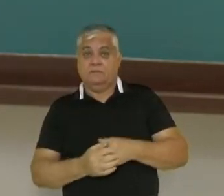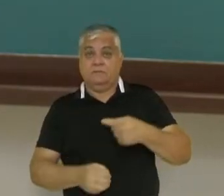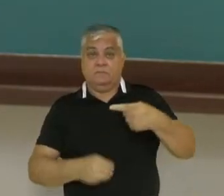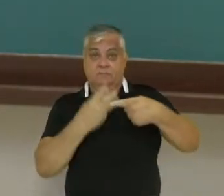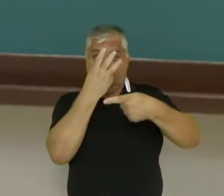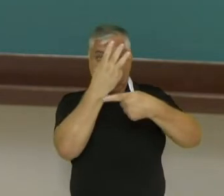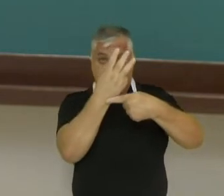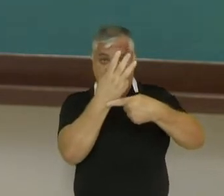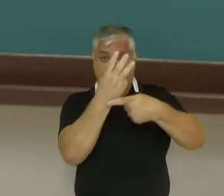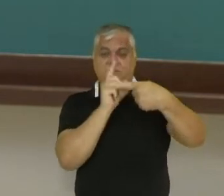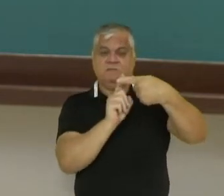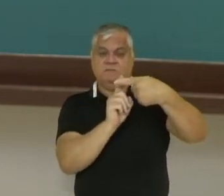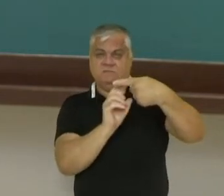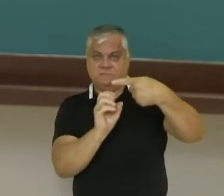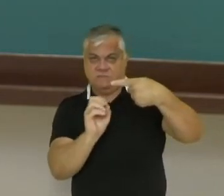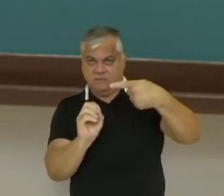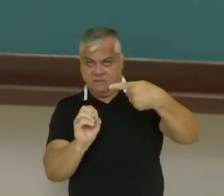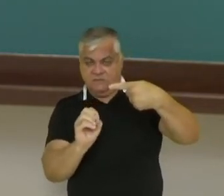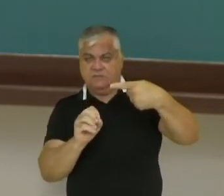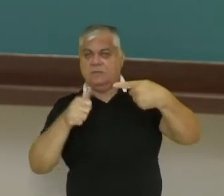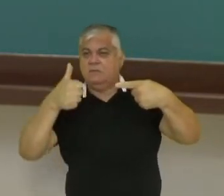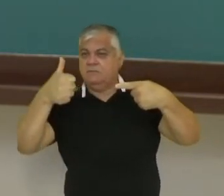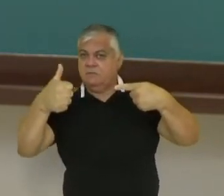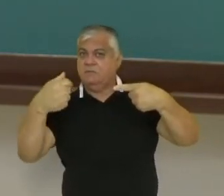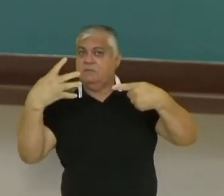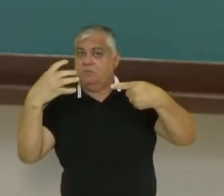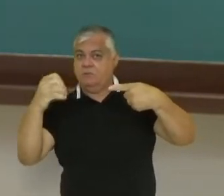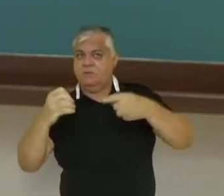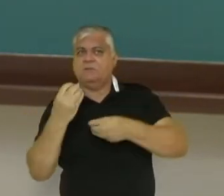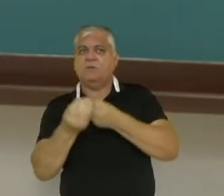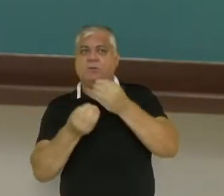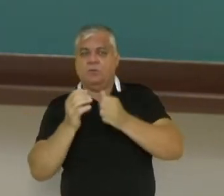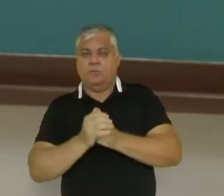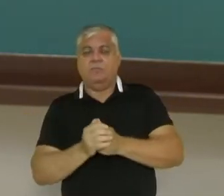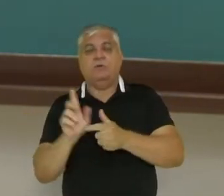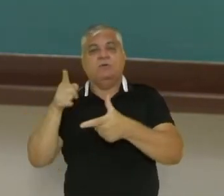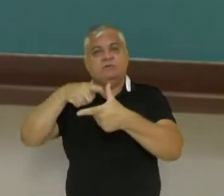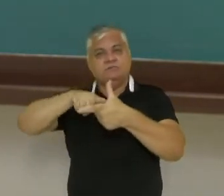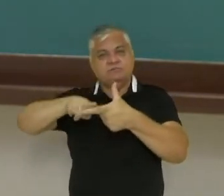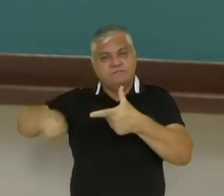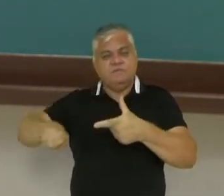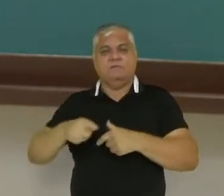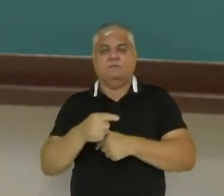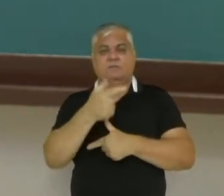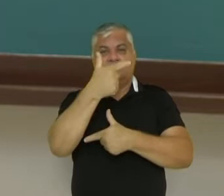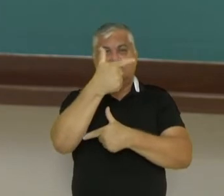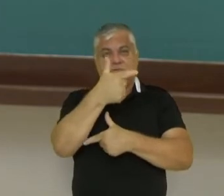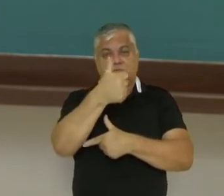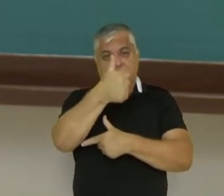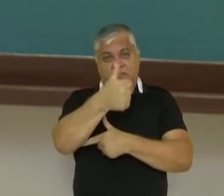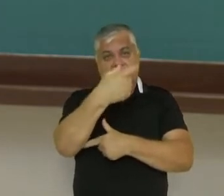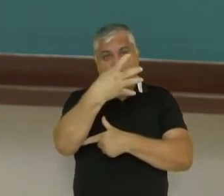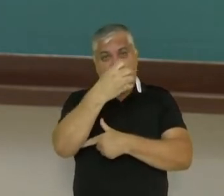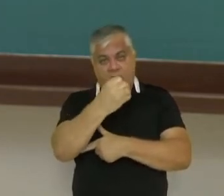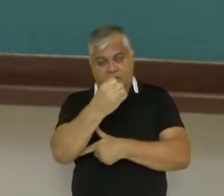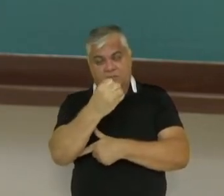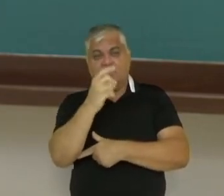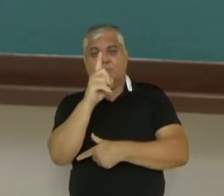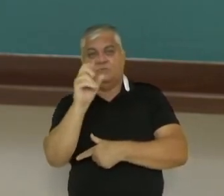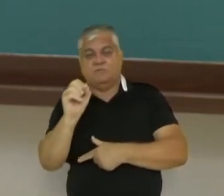3%, 3 sobre 100 de 140. Eu faço como? Divido 140 por 100 e